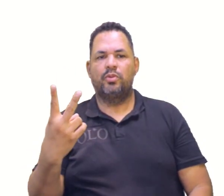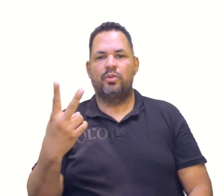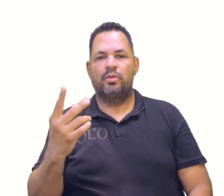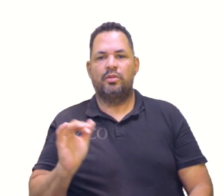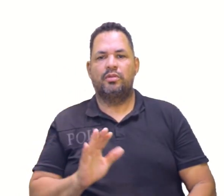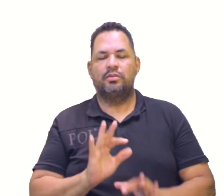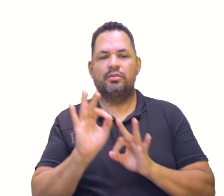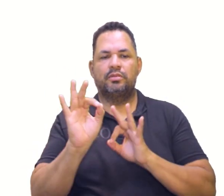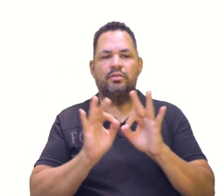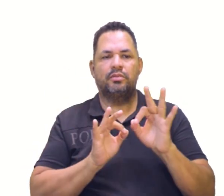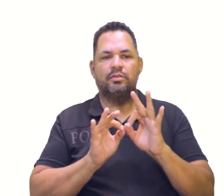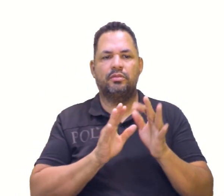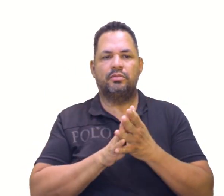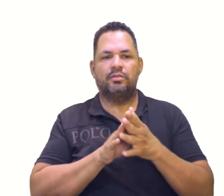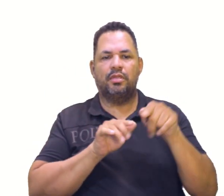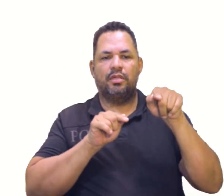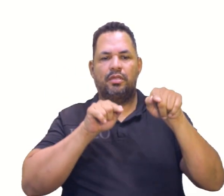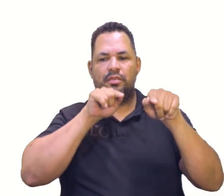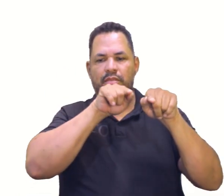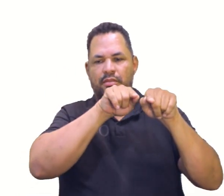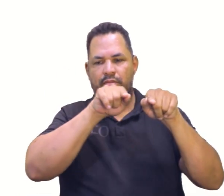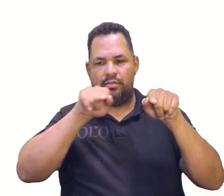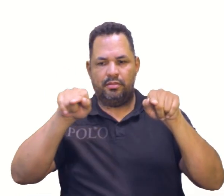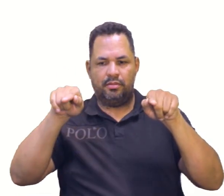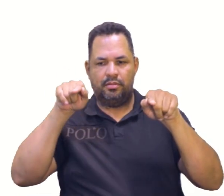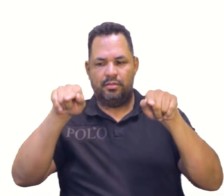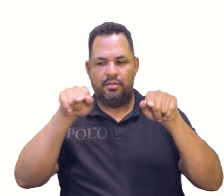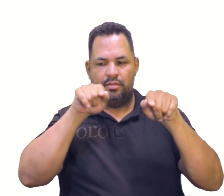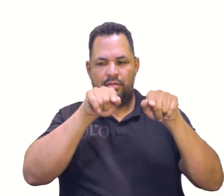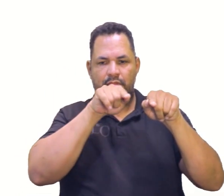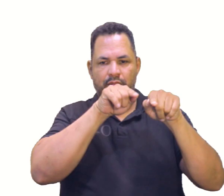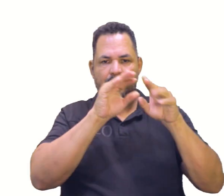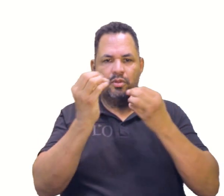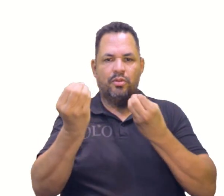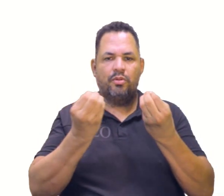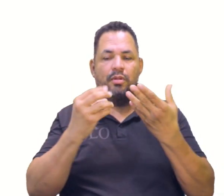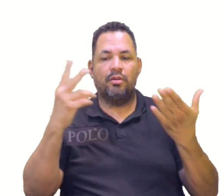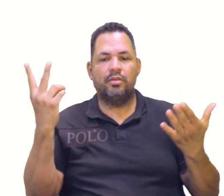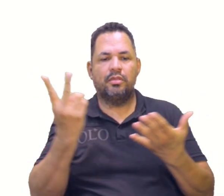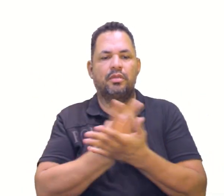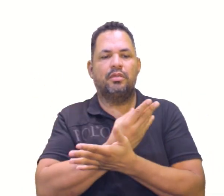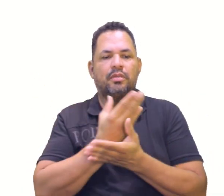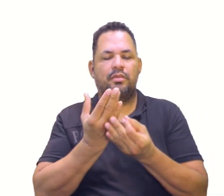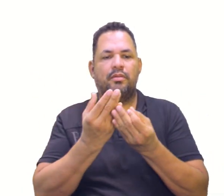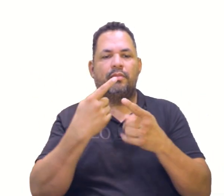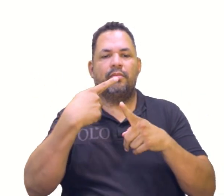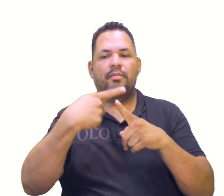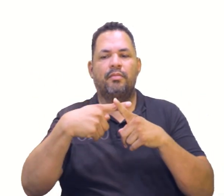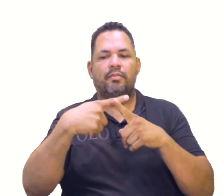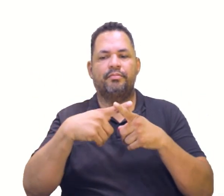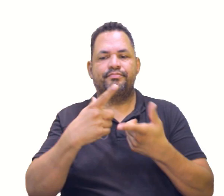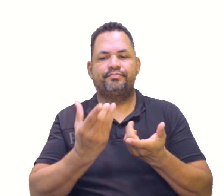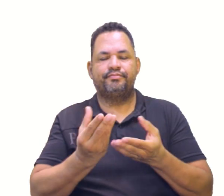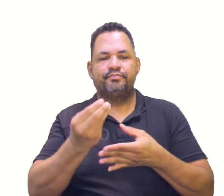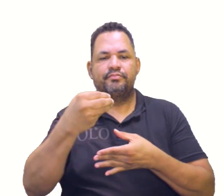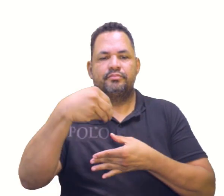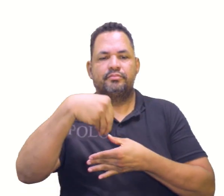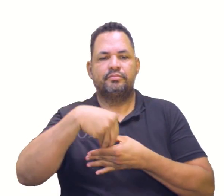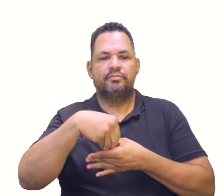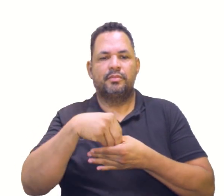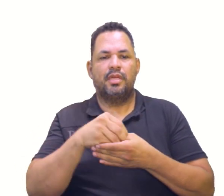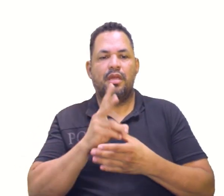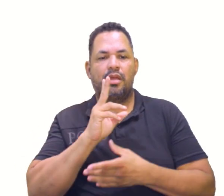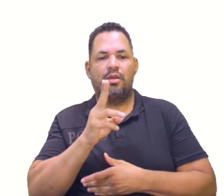viu os alinhamentos de 3 pontos, né? Ou seja, quando 3 pontos são alinhados, é porque eles pertencem à mesma reta,